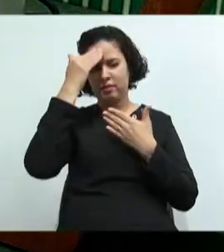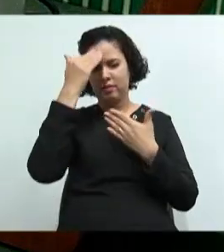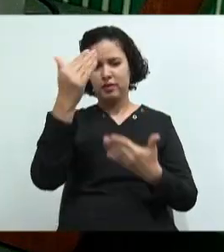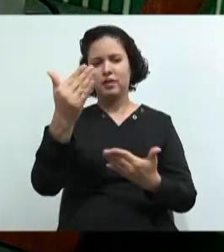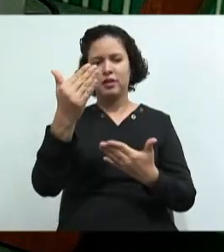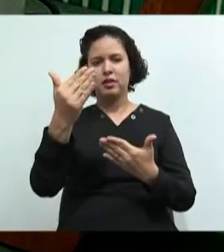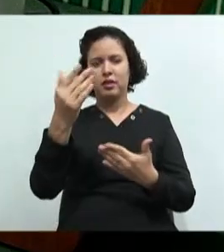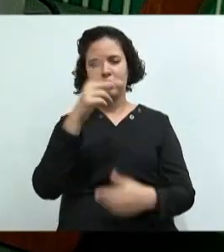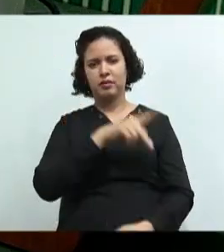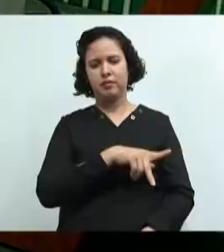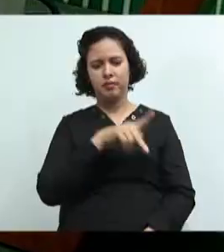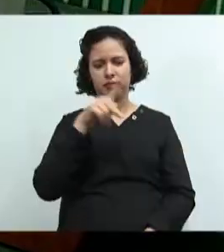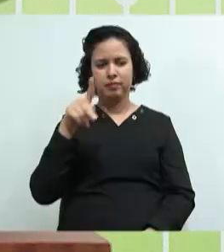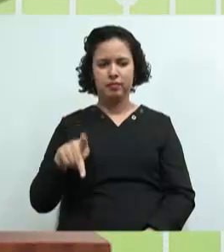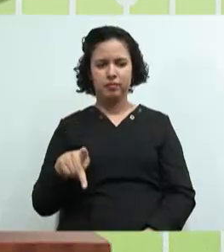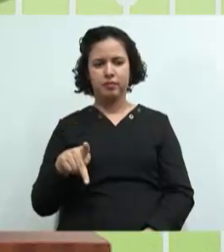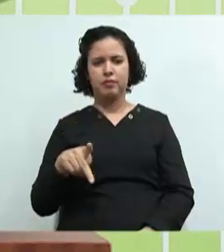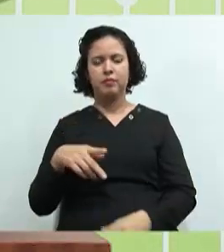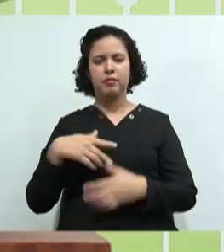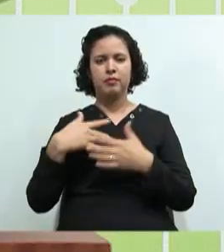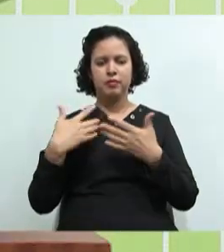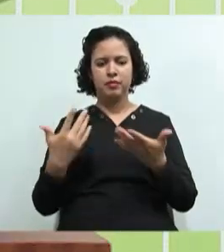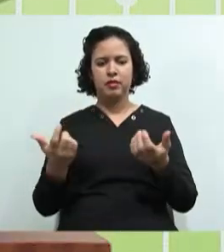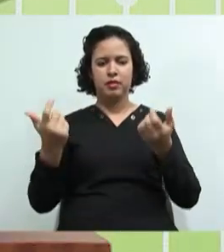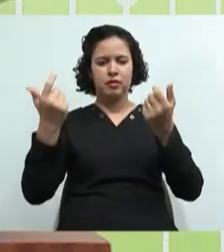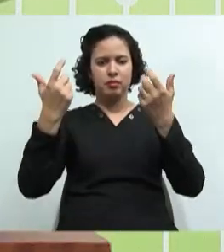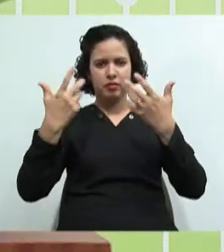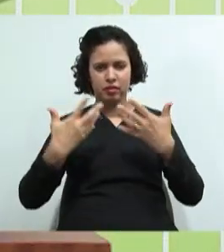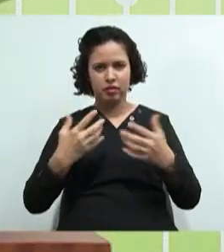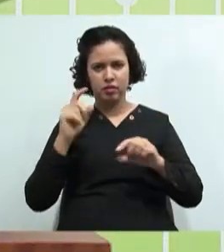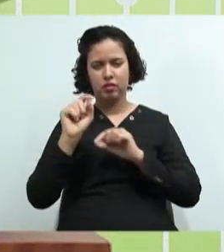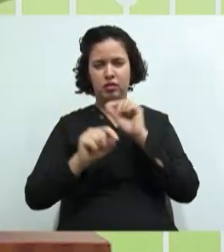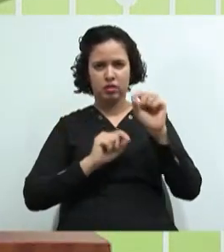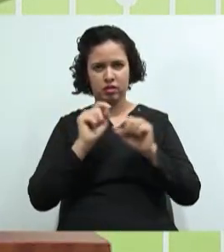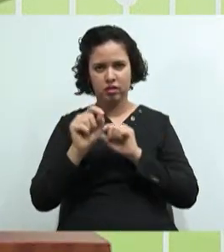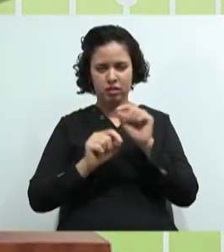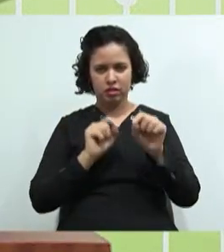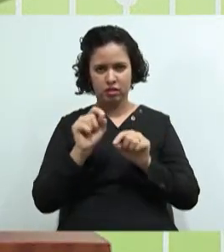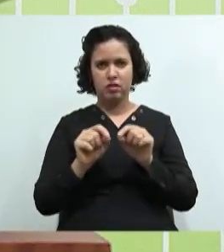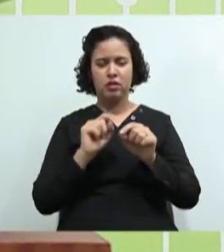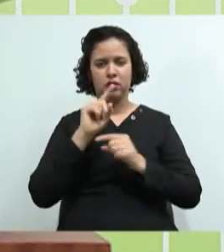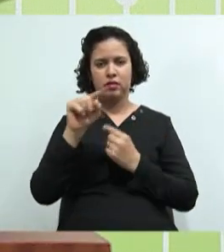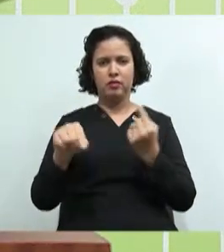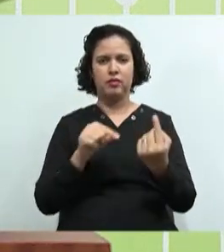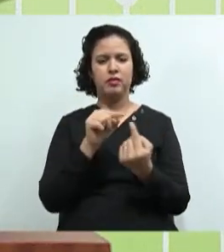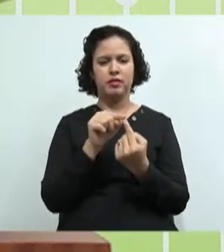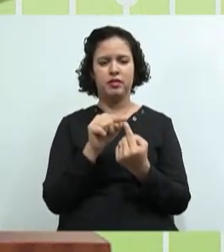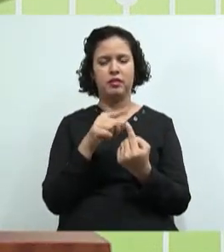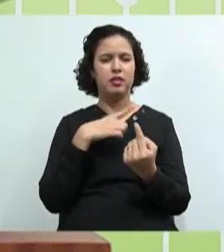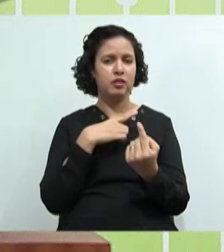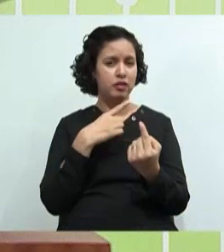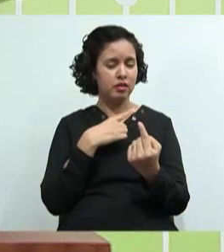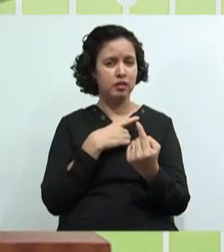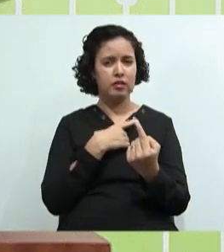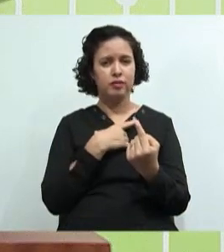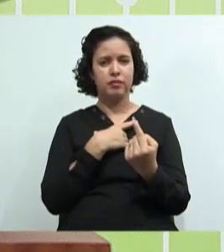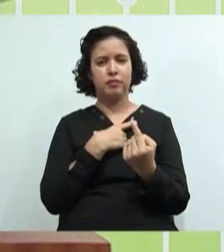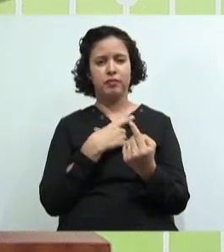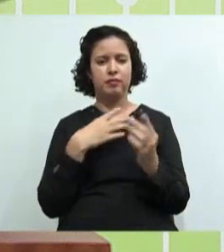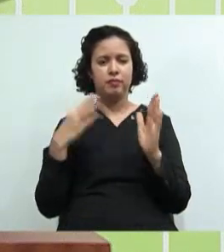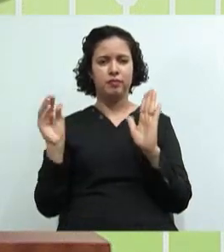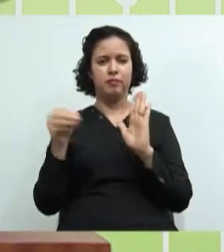Obrigado, professor. Então é isso. Na verdade, falamos então do que são objetivos e, é claro, quando nós temos objetivos, nós temos que